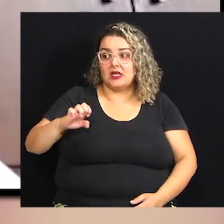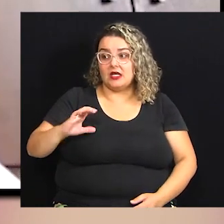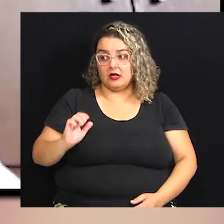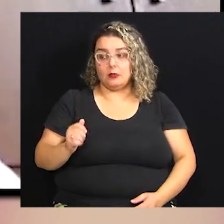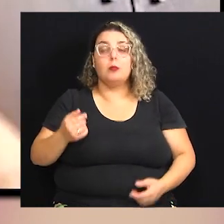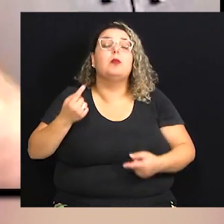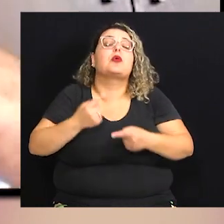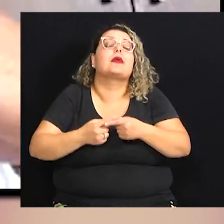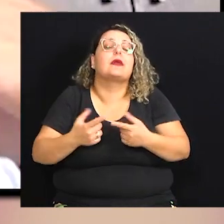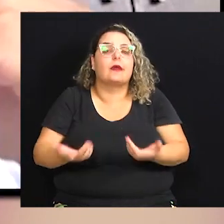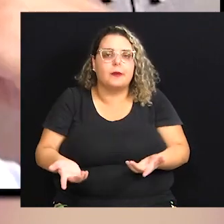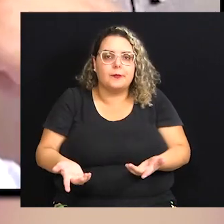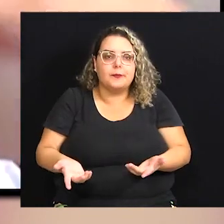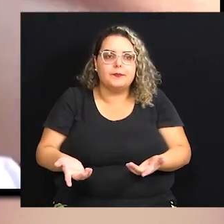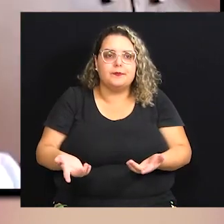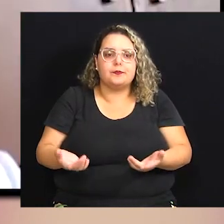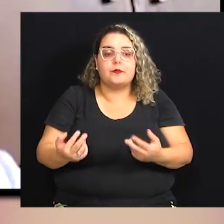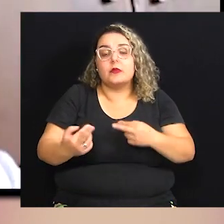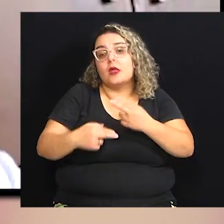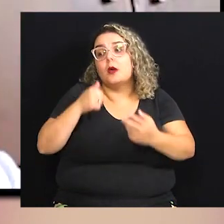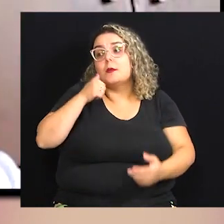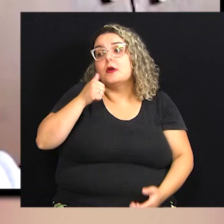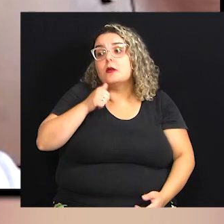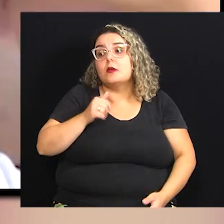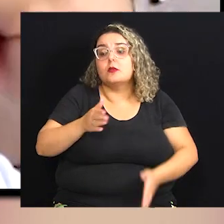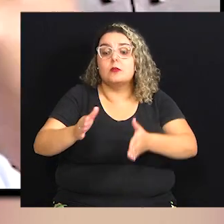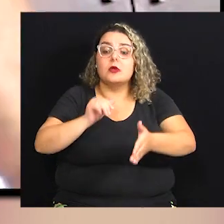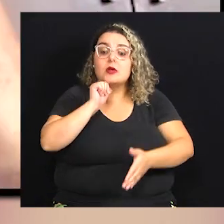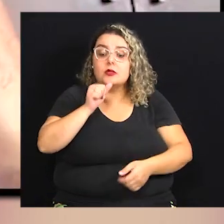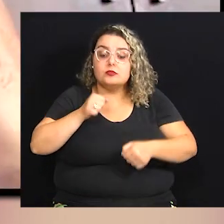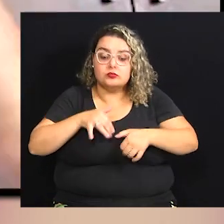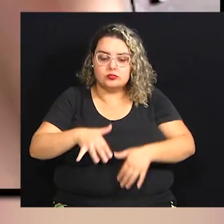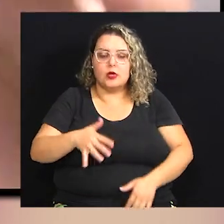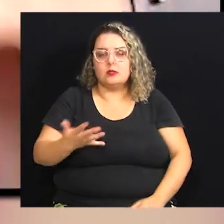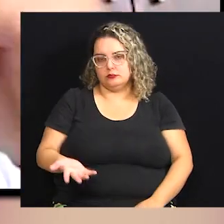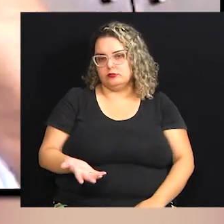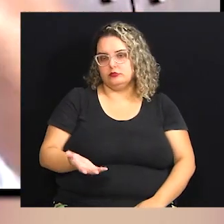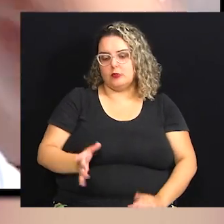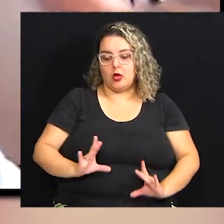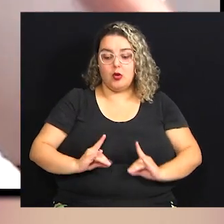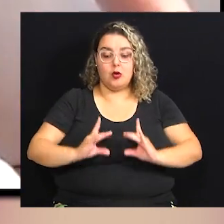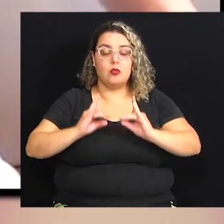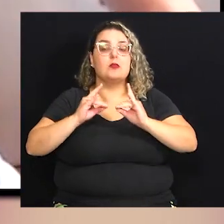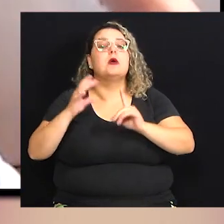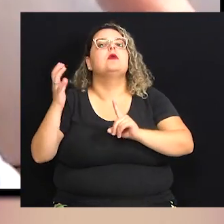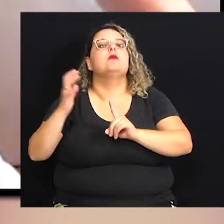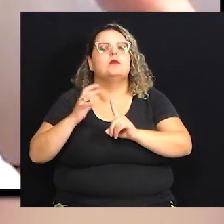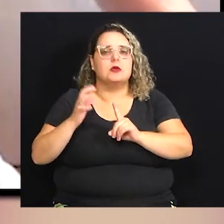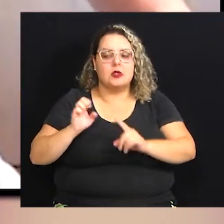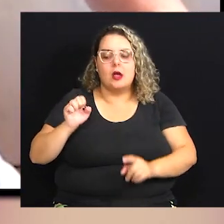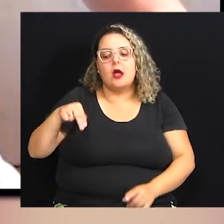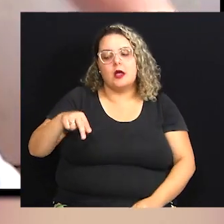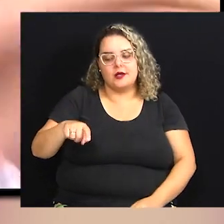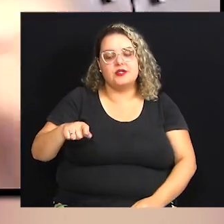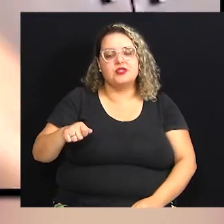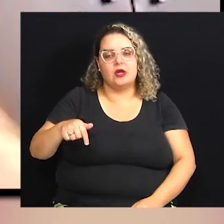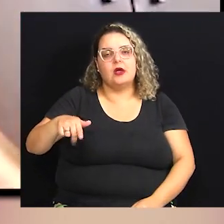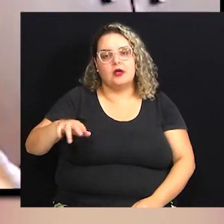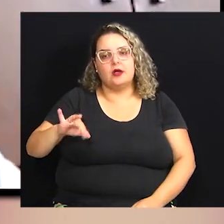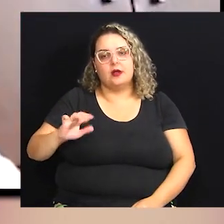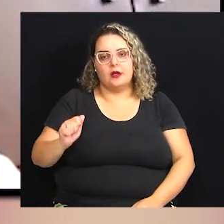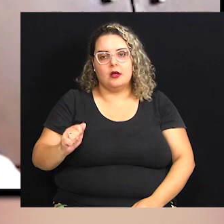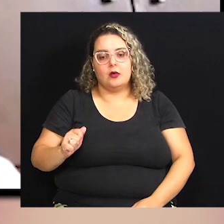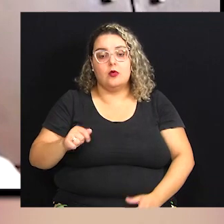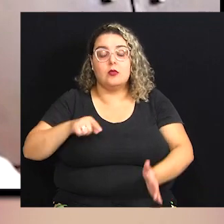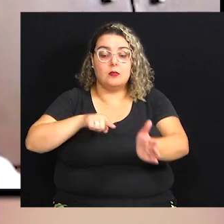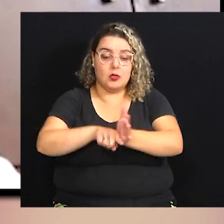Tem enxaquecas que são relacionadas, por exemplo, no caso da mulher, muito com o período menstrual. O fator hormonal da mulher influencia muito. Tanto